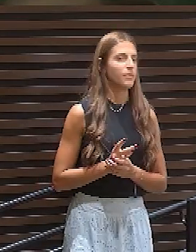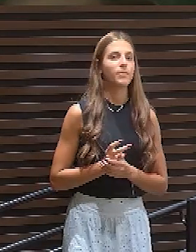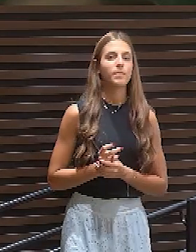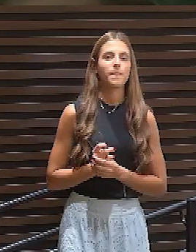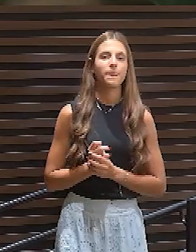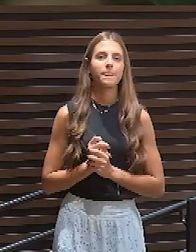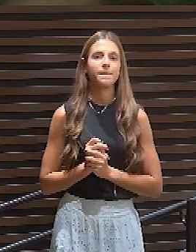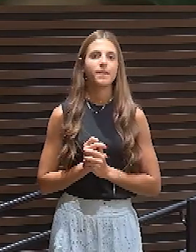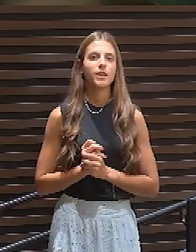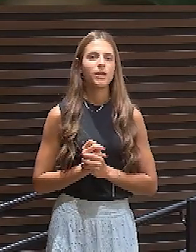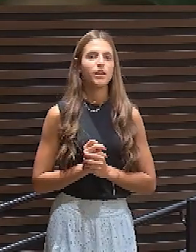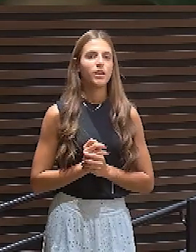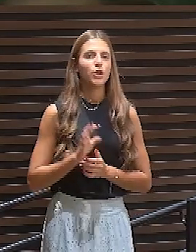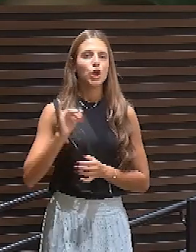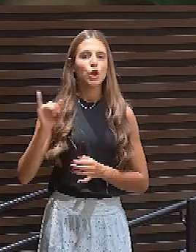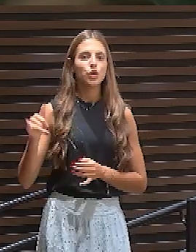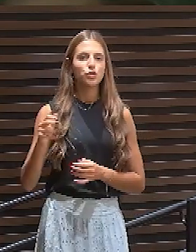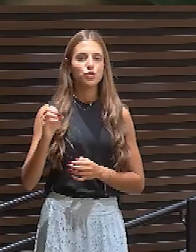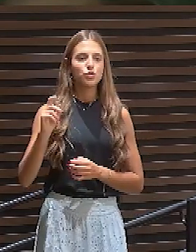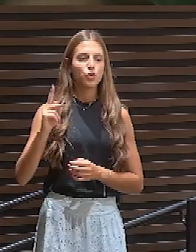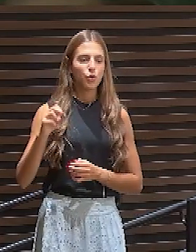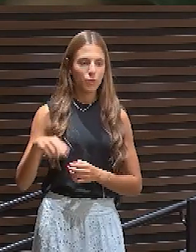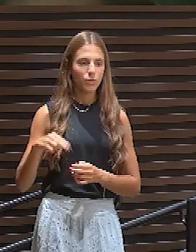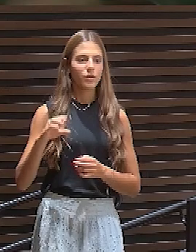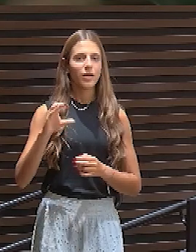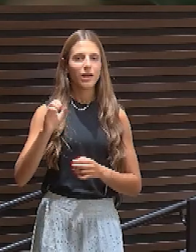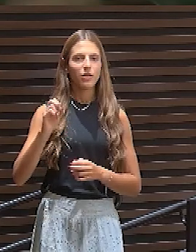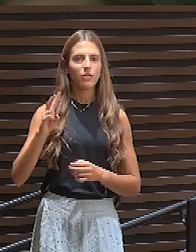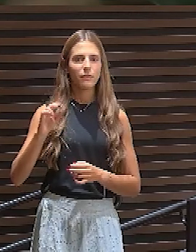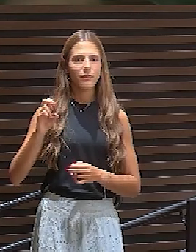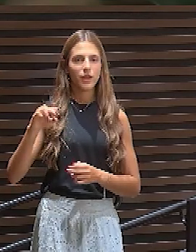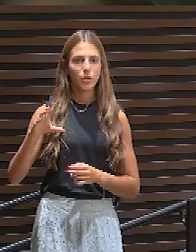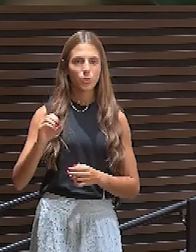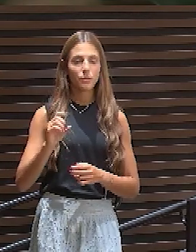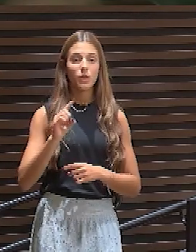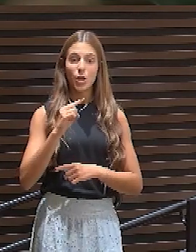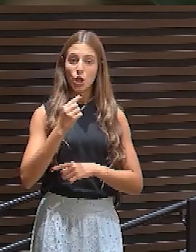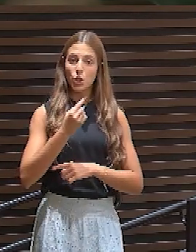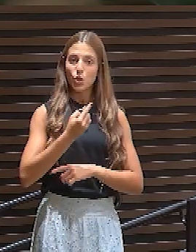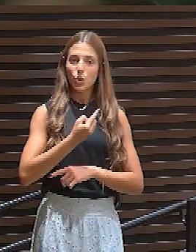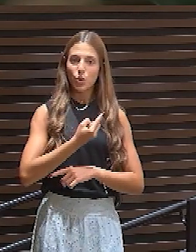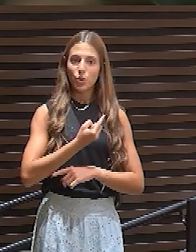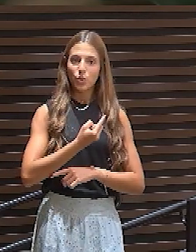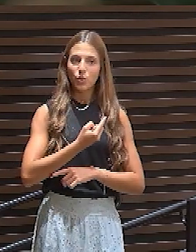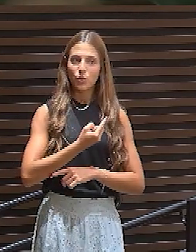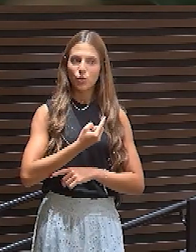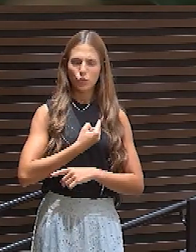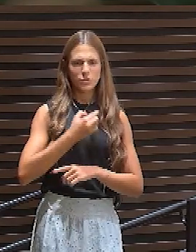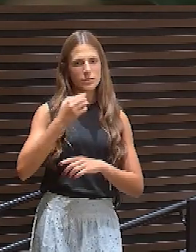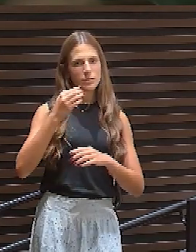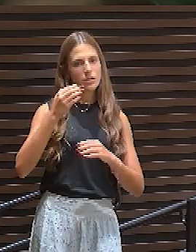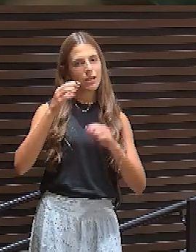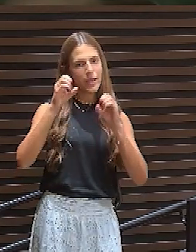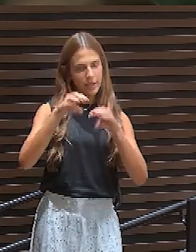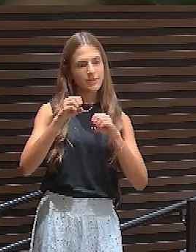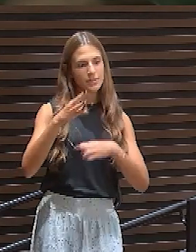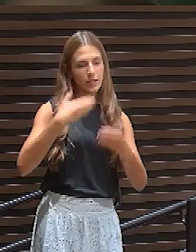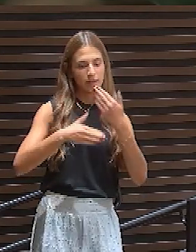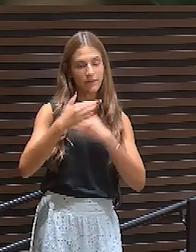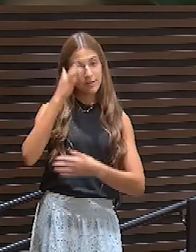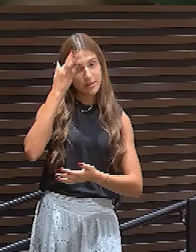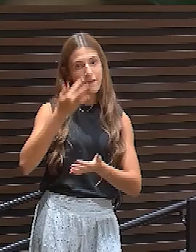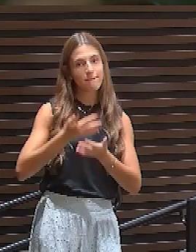João Calvino, ele disse o seguinte: a fé de Noé nos ensina que mesmo diante das